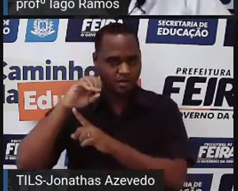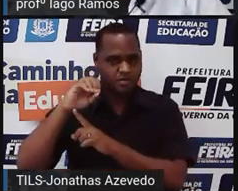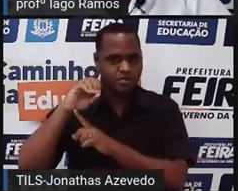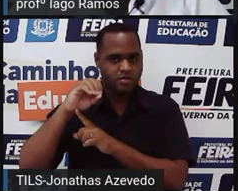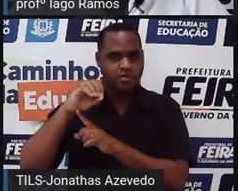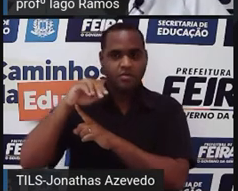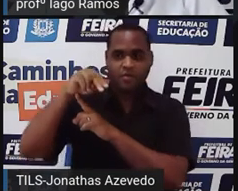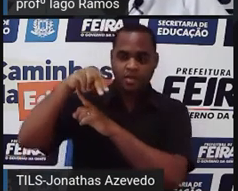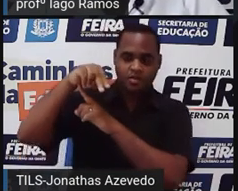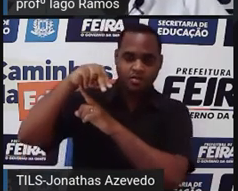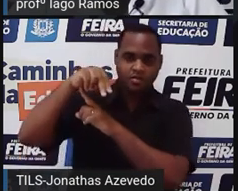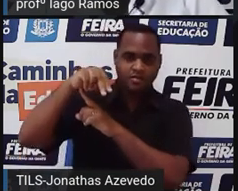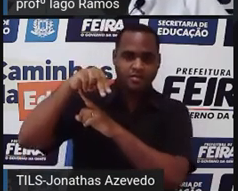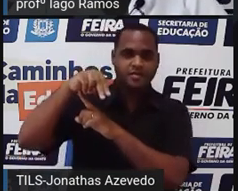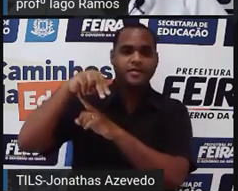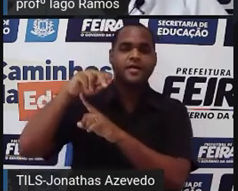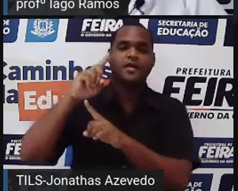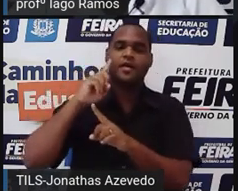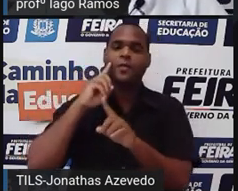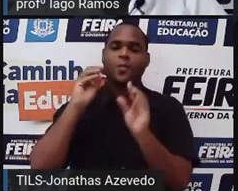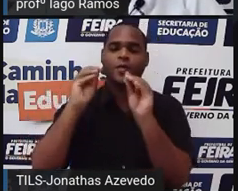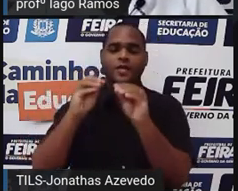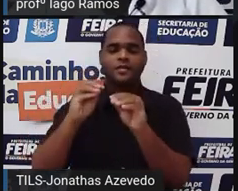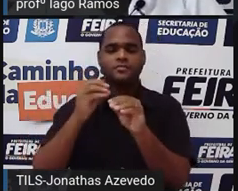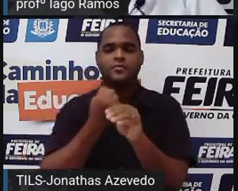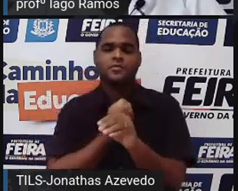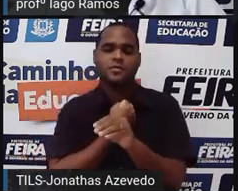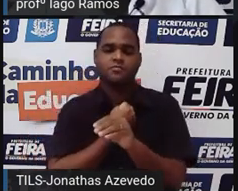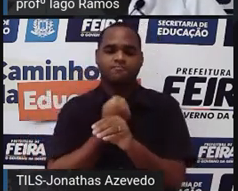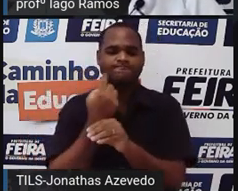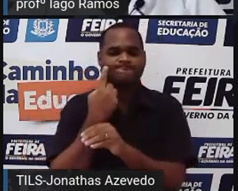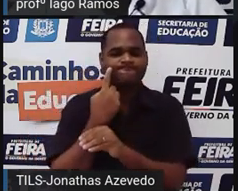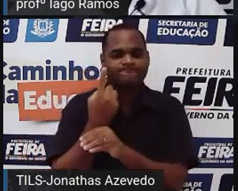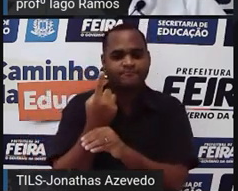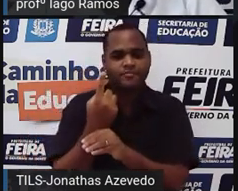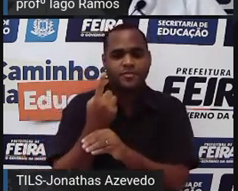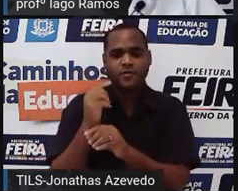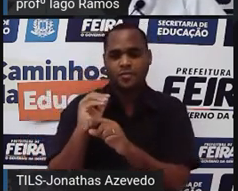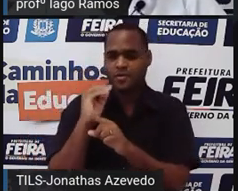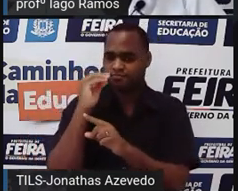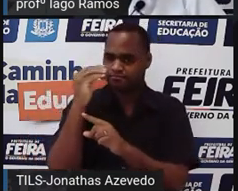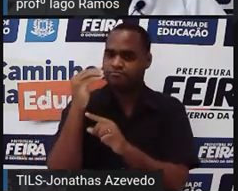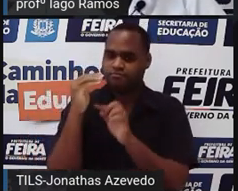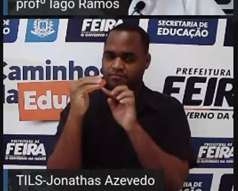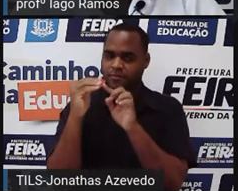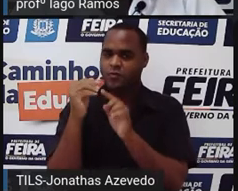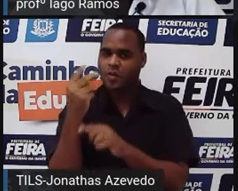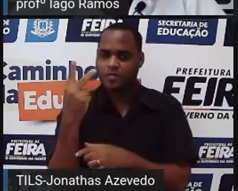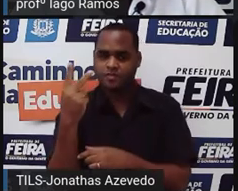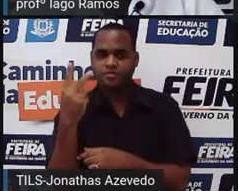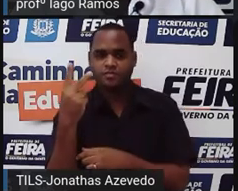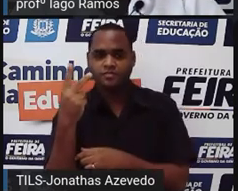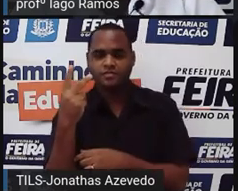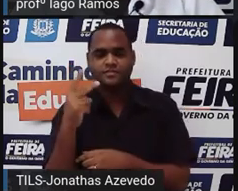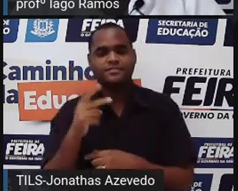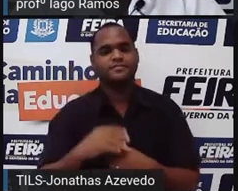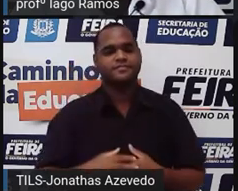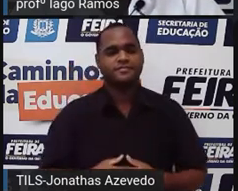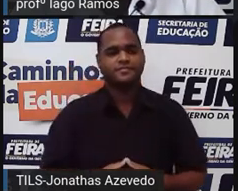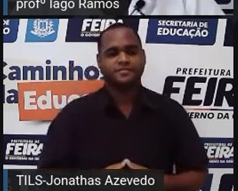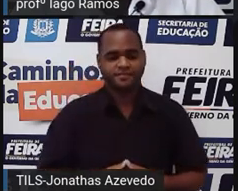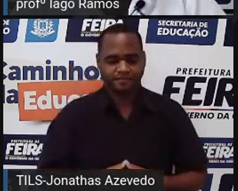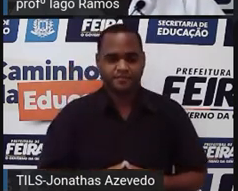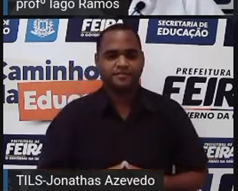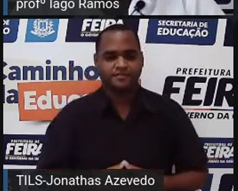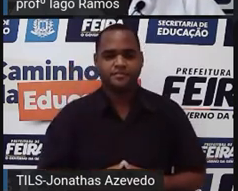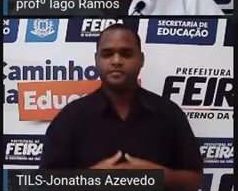e o N, eu vou colocar um númerozinho para esse N, que é o expoente, tá bom? Vou usar o 2 também, para